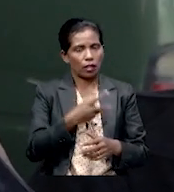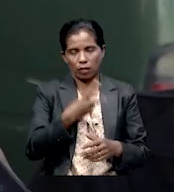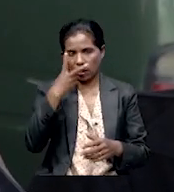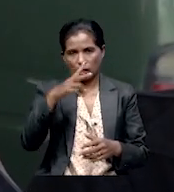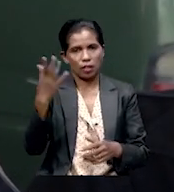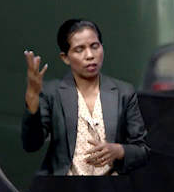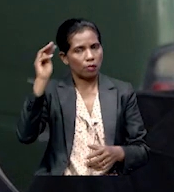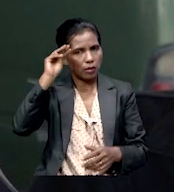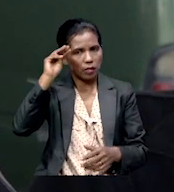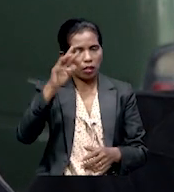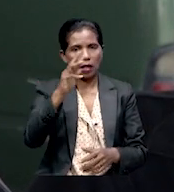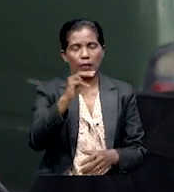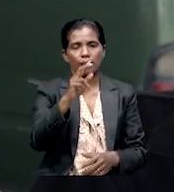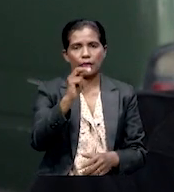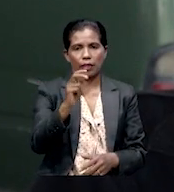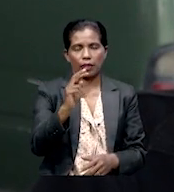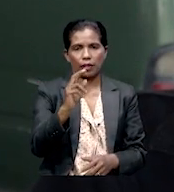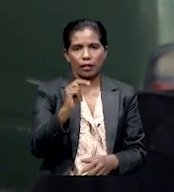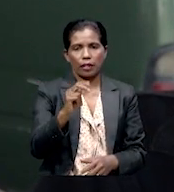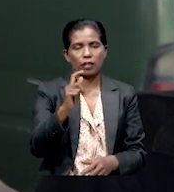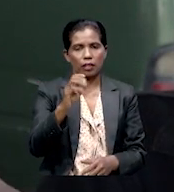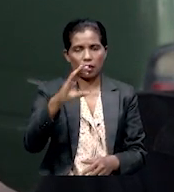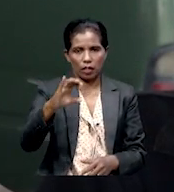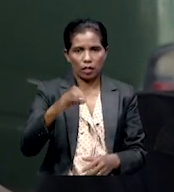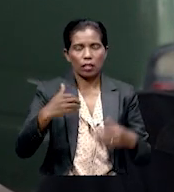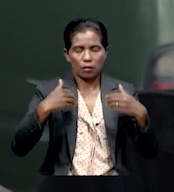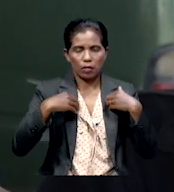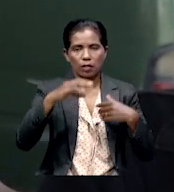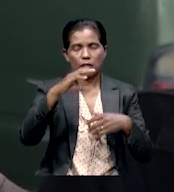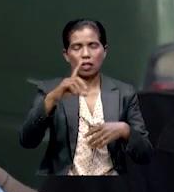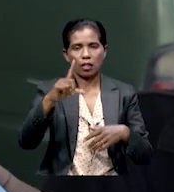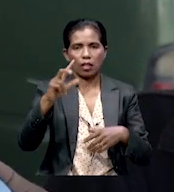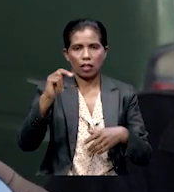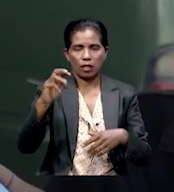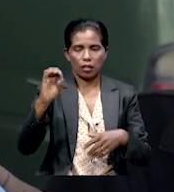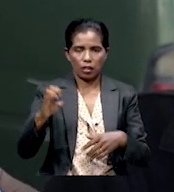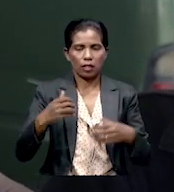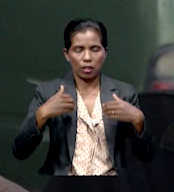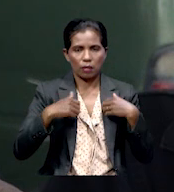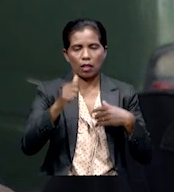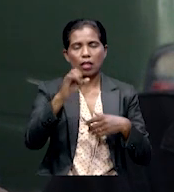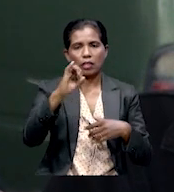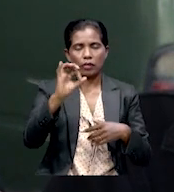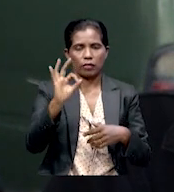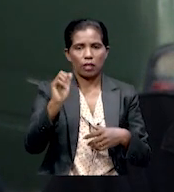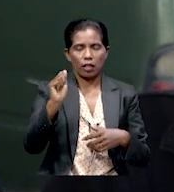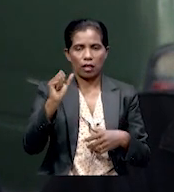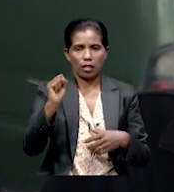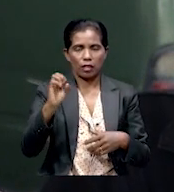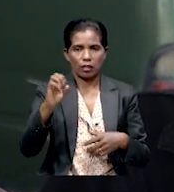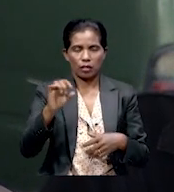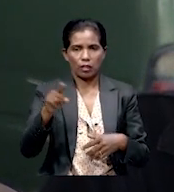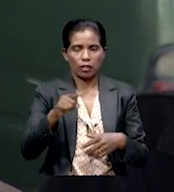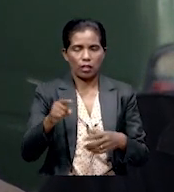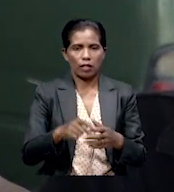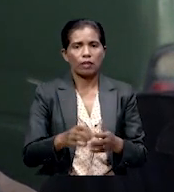ministério MTCI íamos selen íamos a defesa los cala fahe ne tem controle que